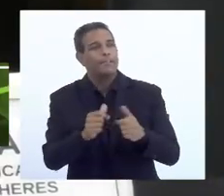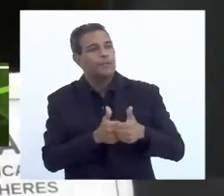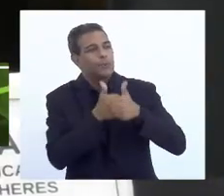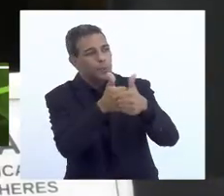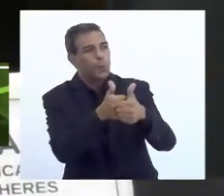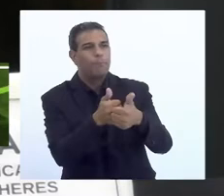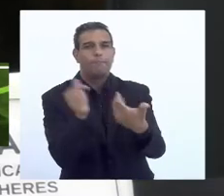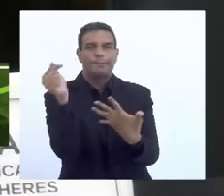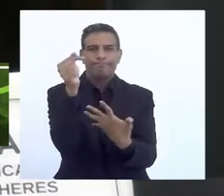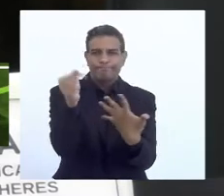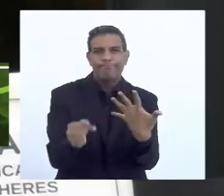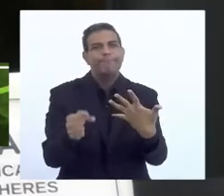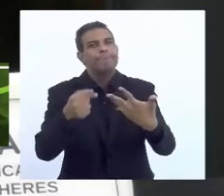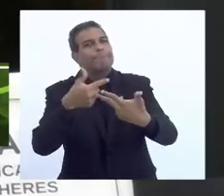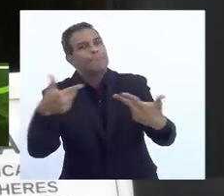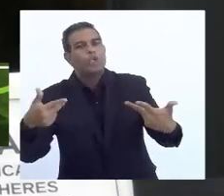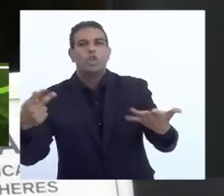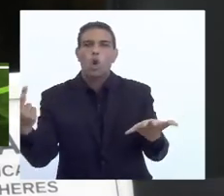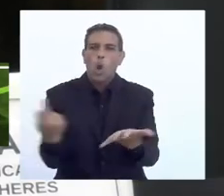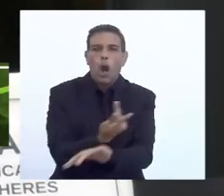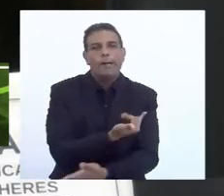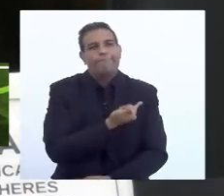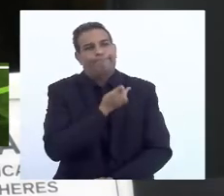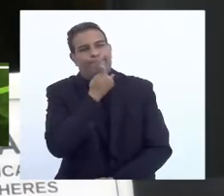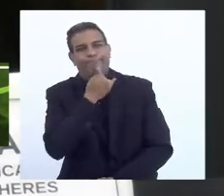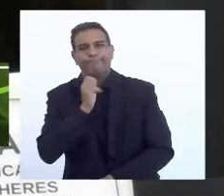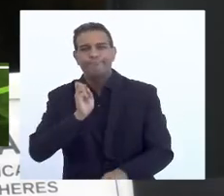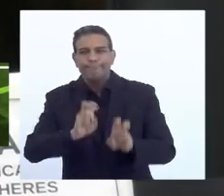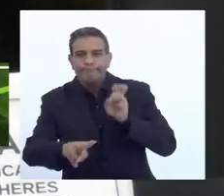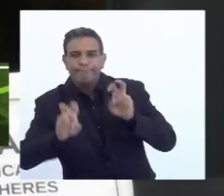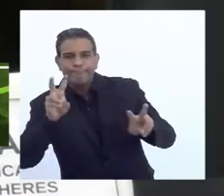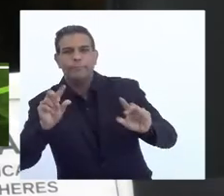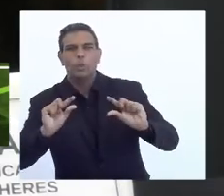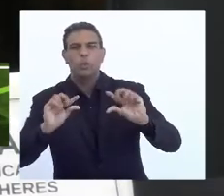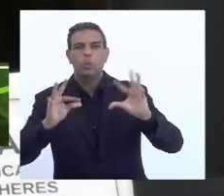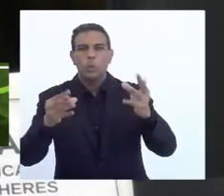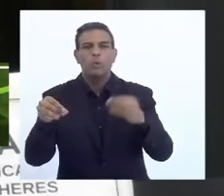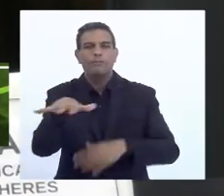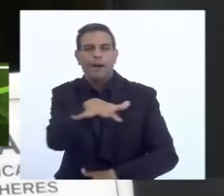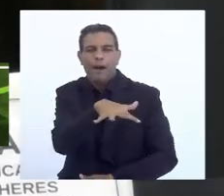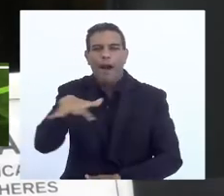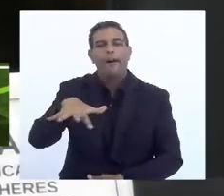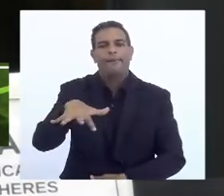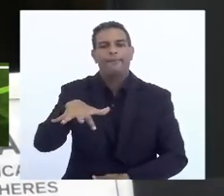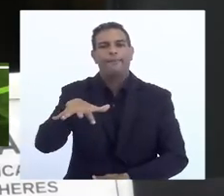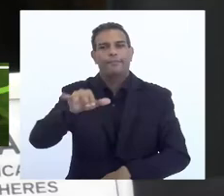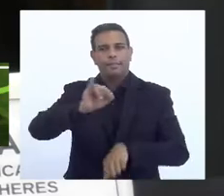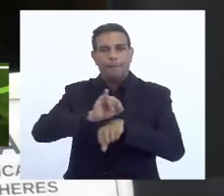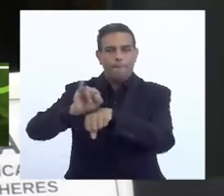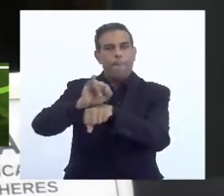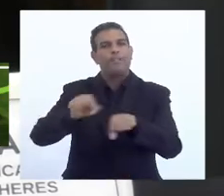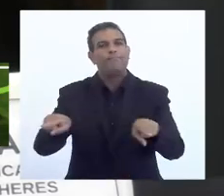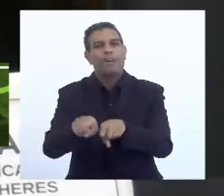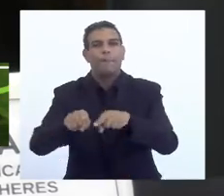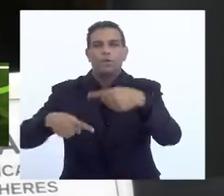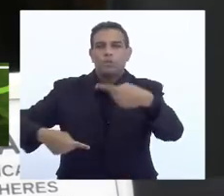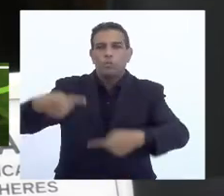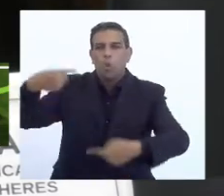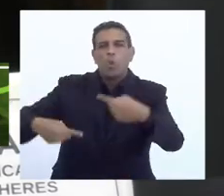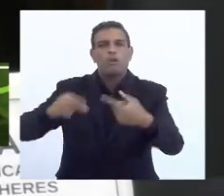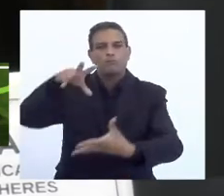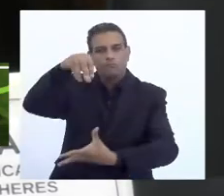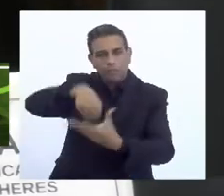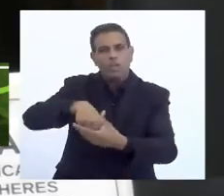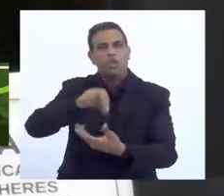acompanhar os casos, né, os episódios e esses crimes, tanto no âmbito municipal, mas também das políticas que vivem na cidade do Rio